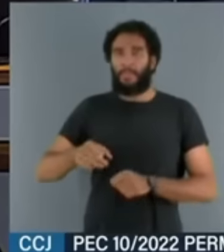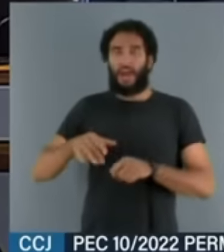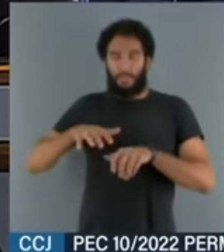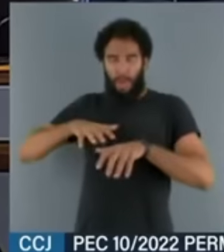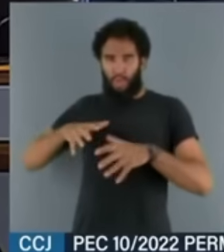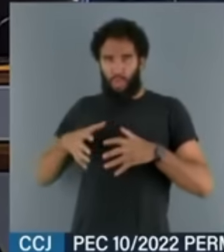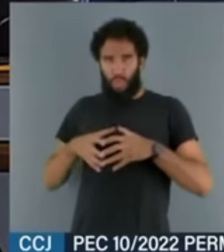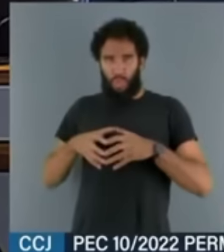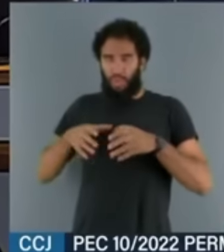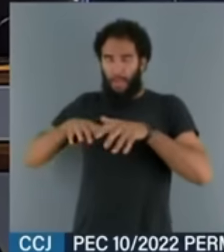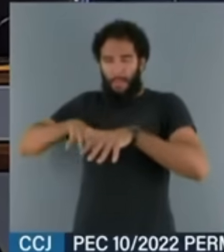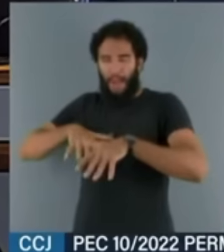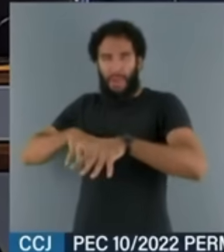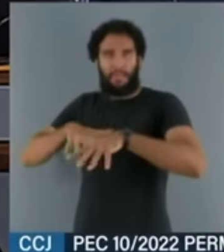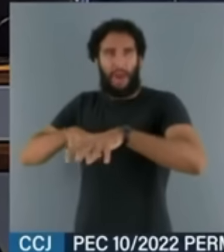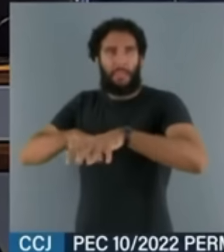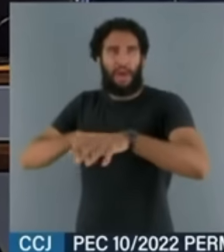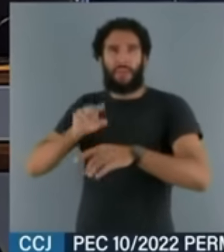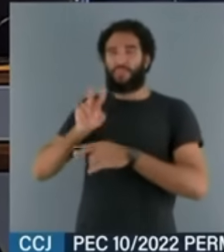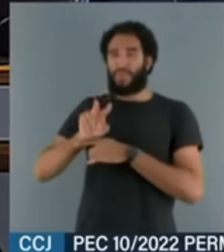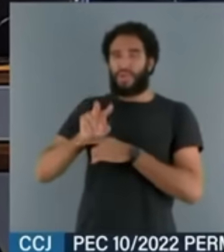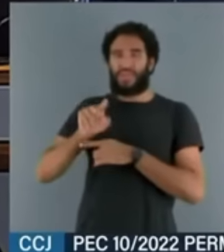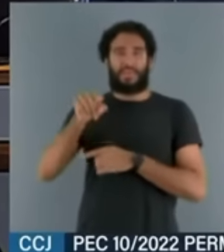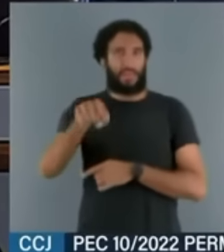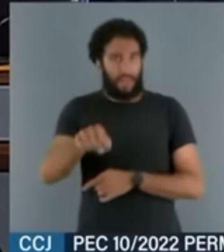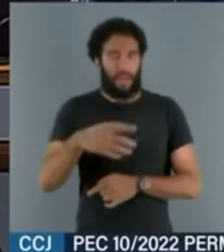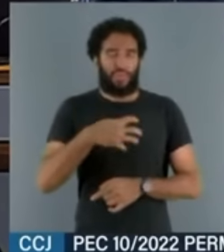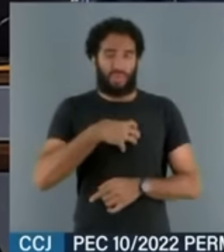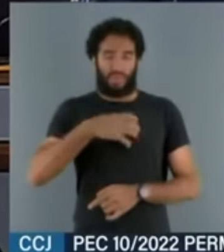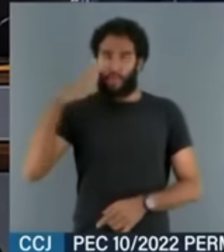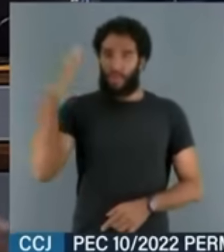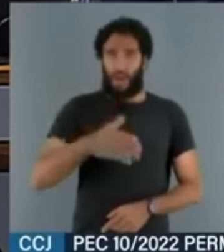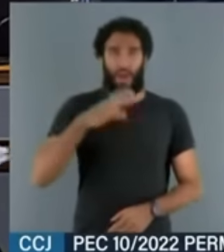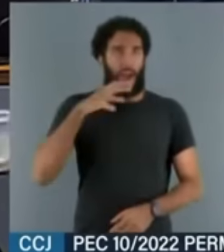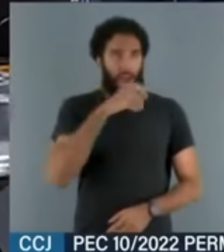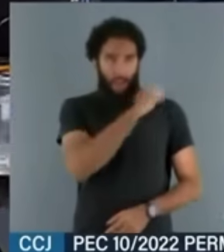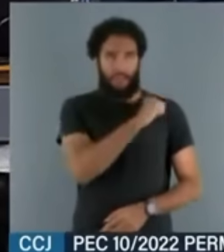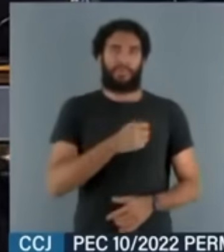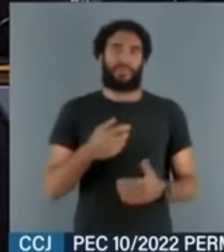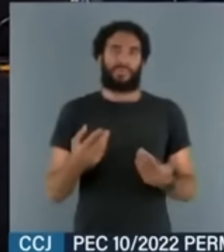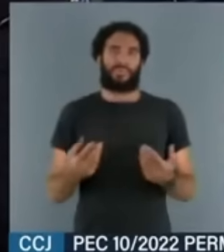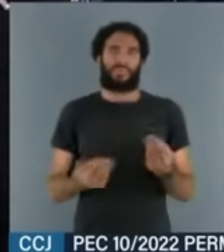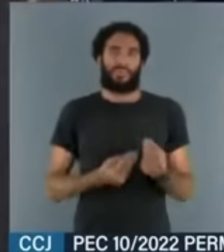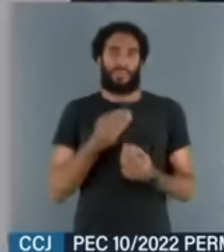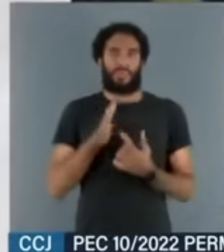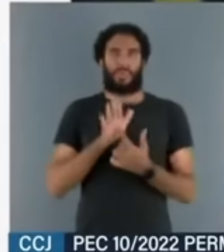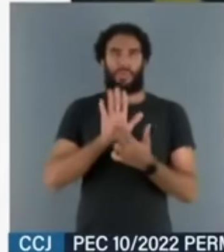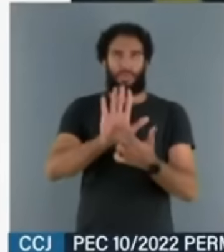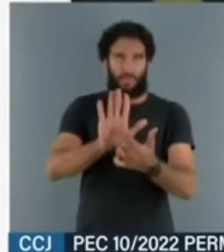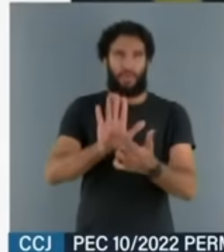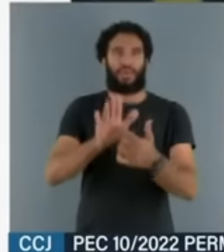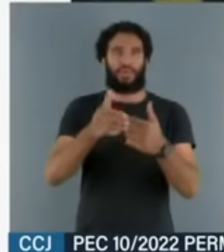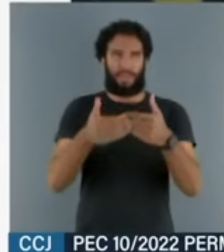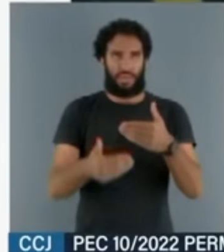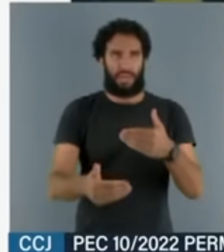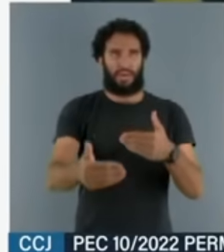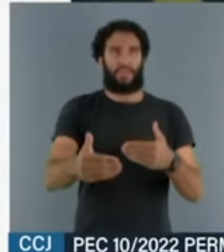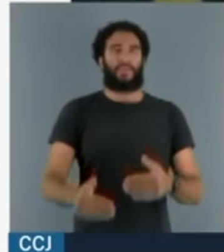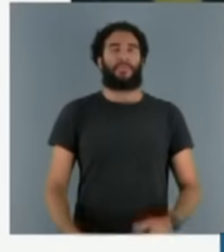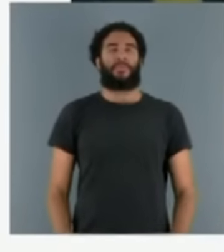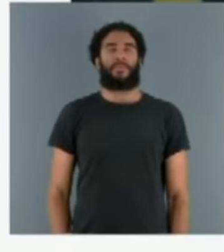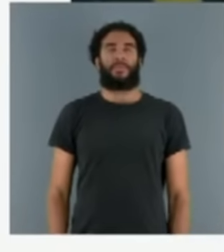que facilmente teriam protegido o Congresso Nacional de maneira eficaz, como se demonstrará a seguir. Na verdade, é o que